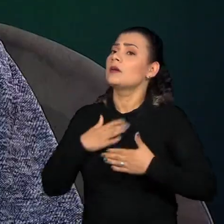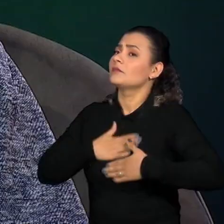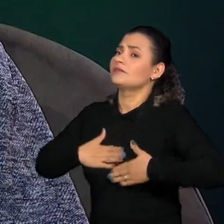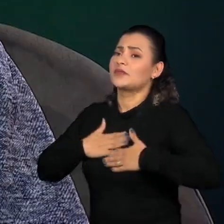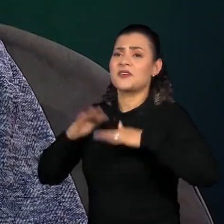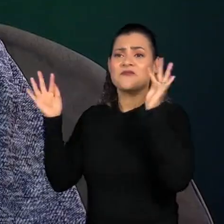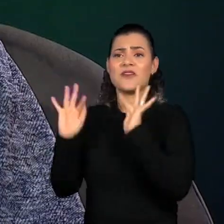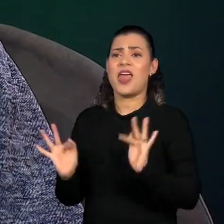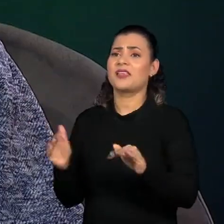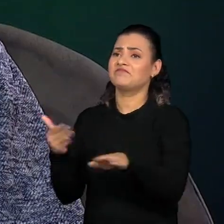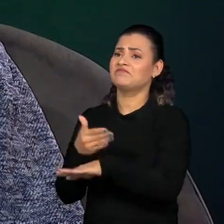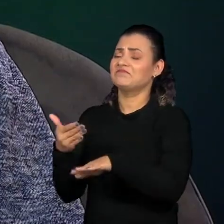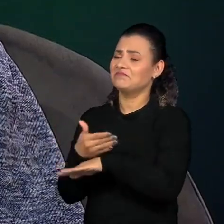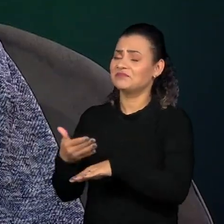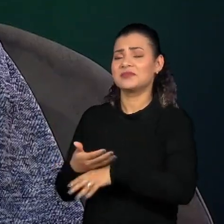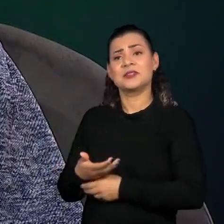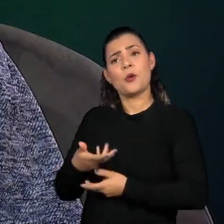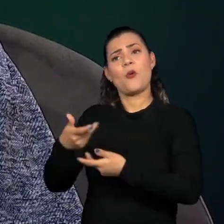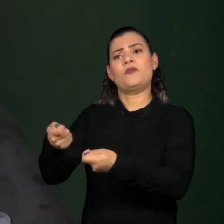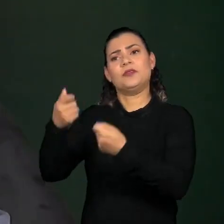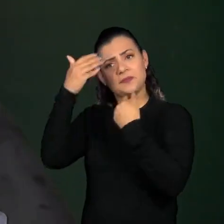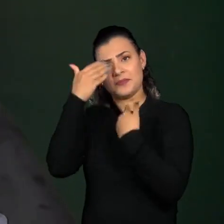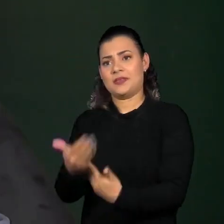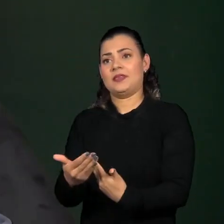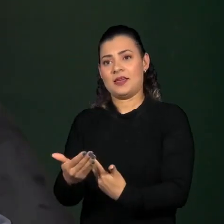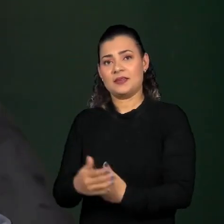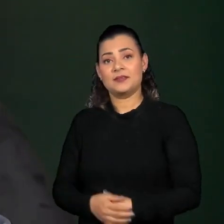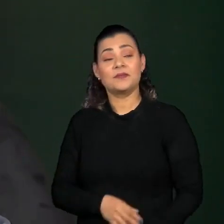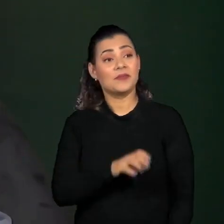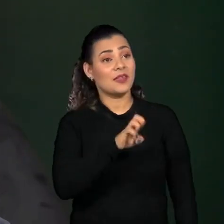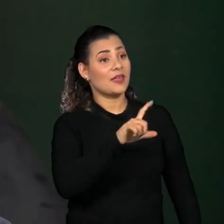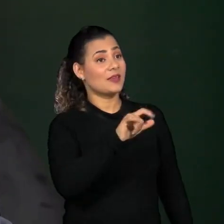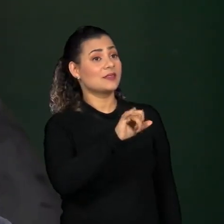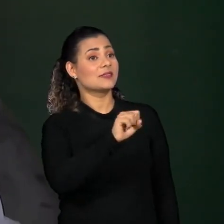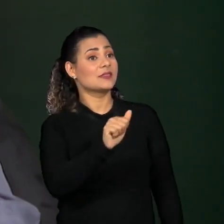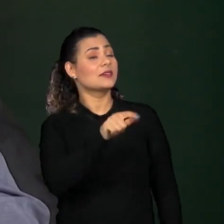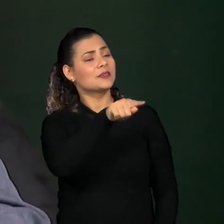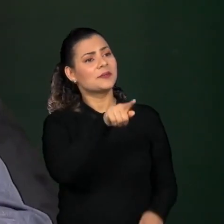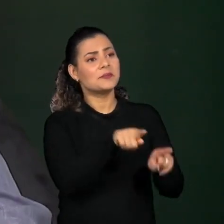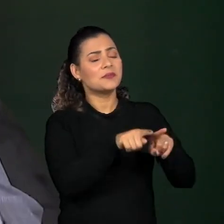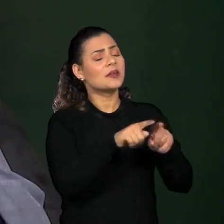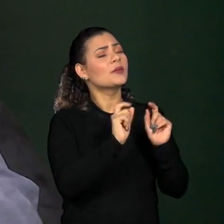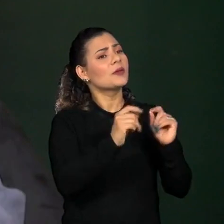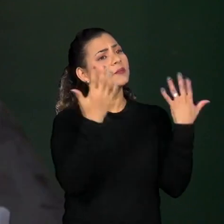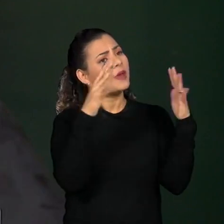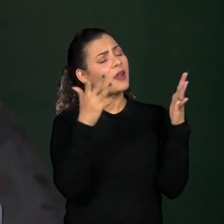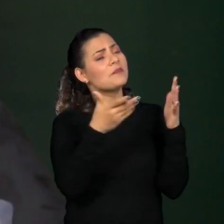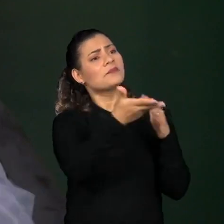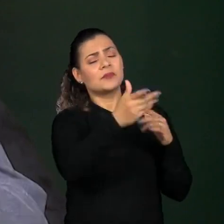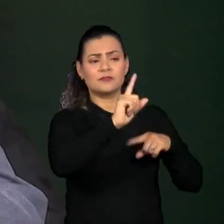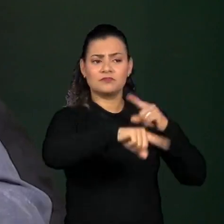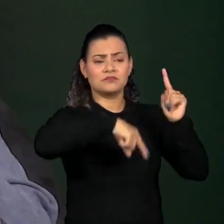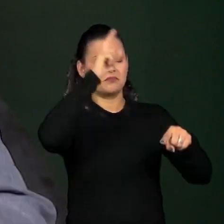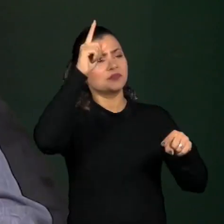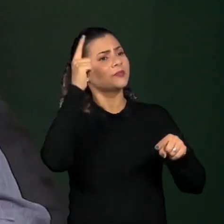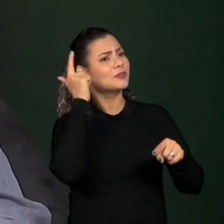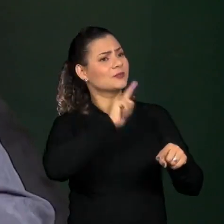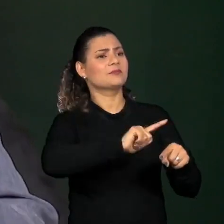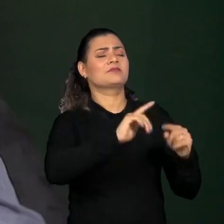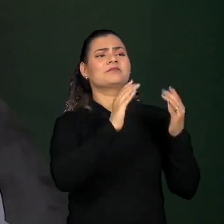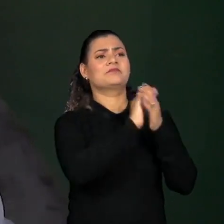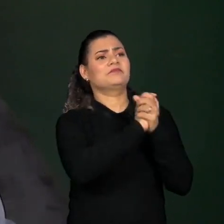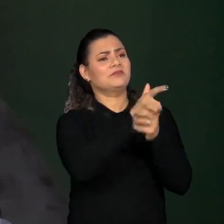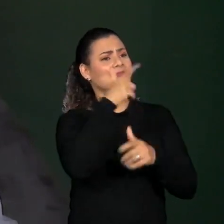estar aqui. Sucesso, parabéns. Elisa, querido, da mesma maneira, obrigado, muito mais sucesso para você, muito